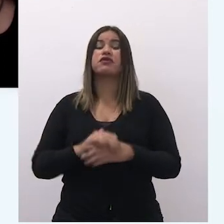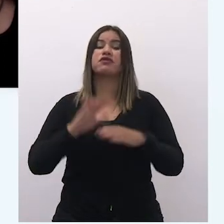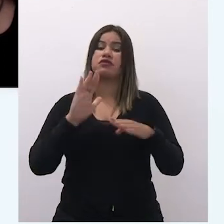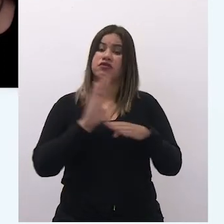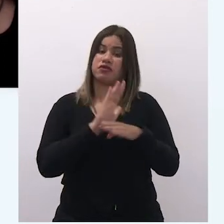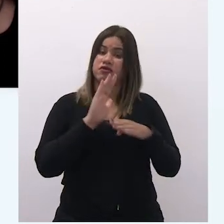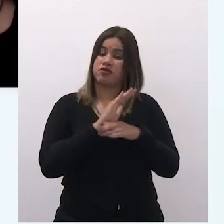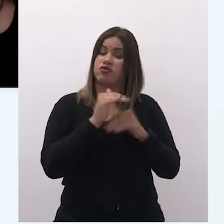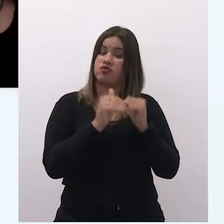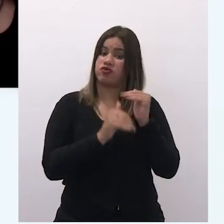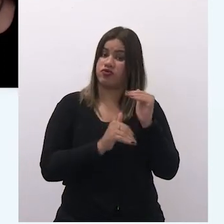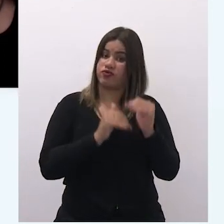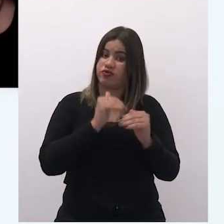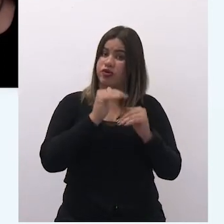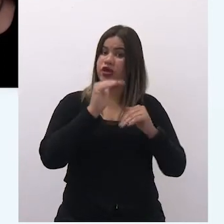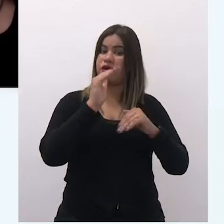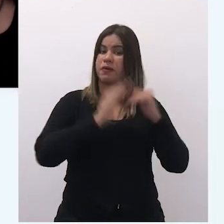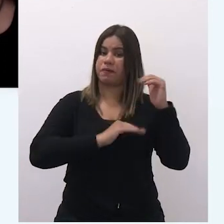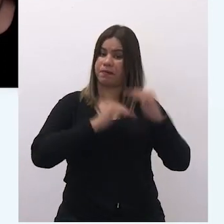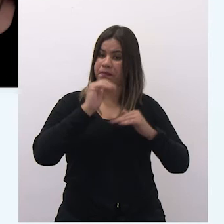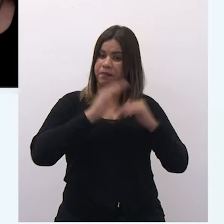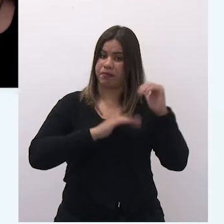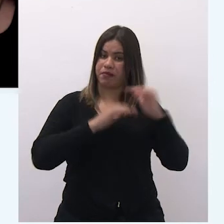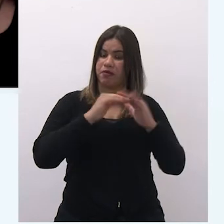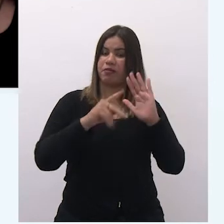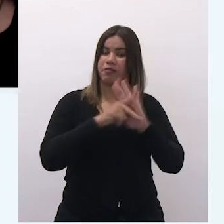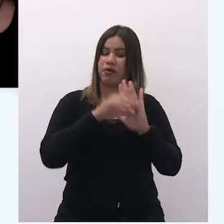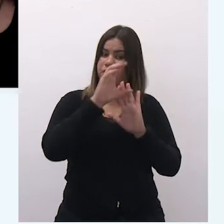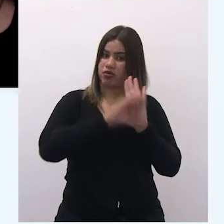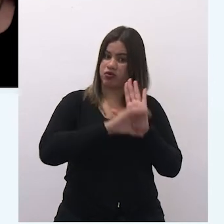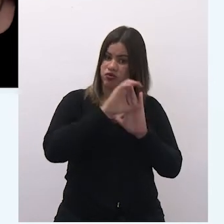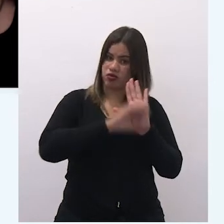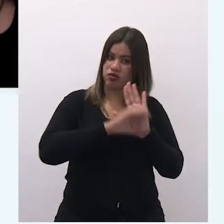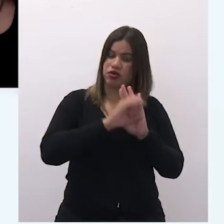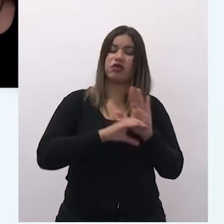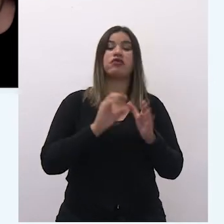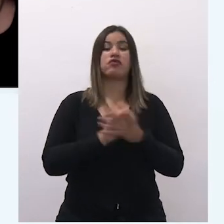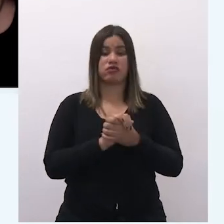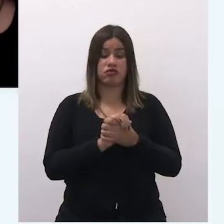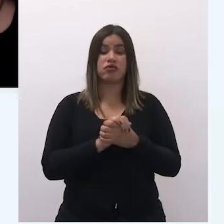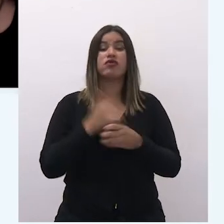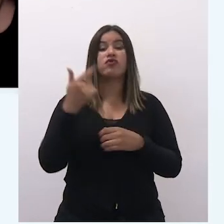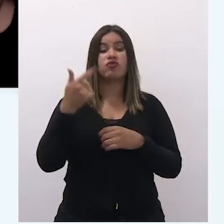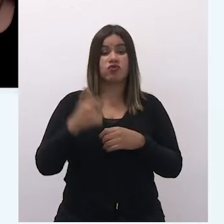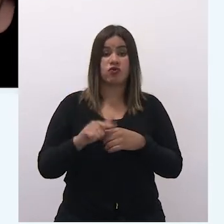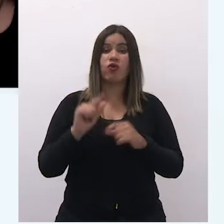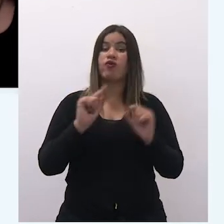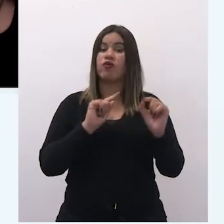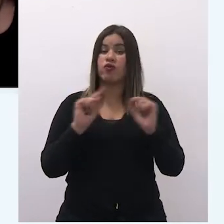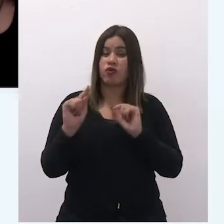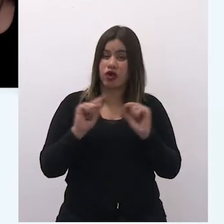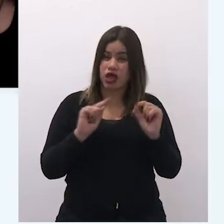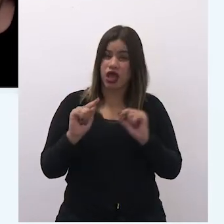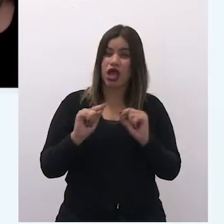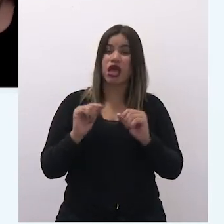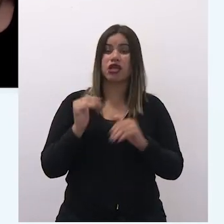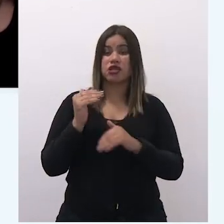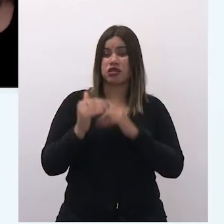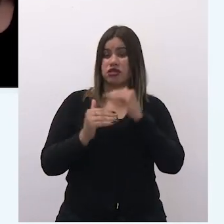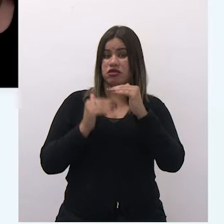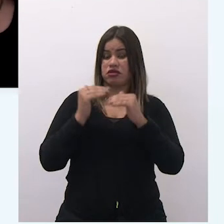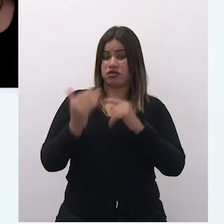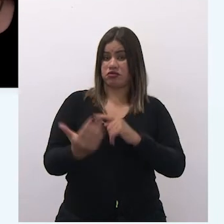para o desenvolvimento de habilidades previstas no currículo e, ao mesmo tempo, aquilo que é desenvolvido também